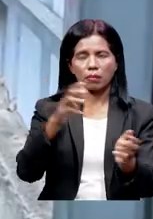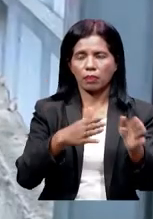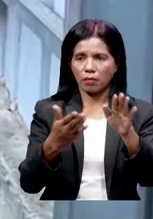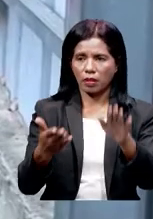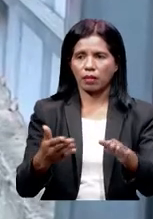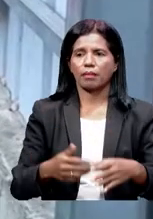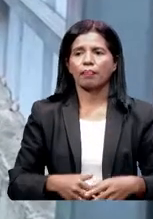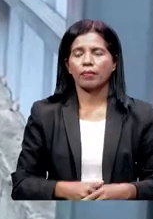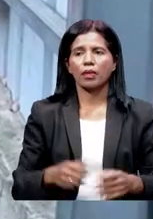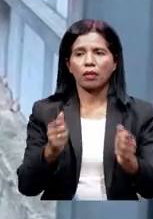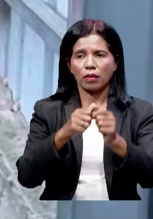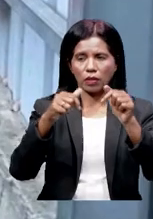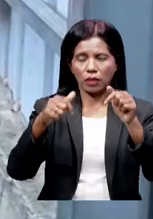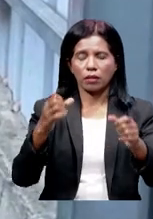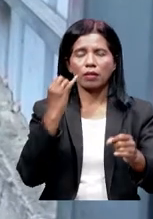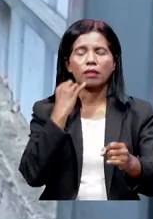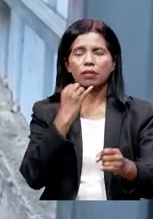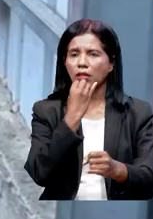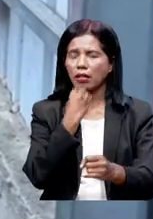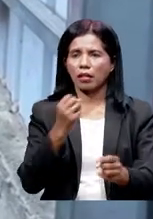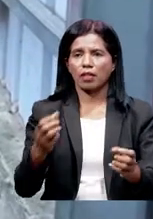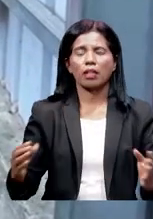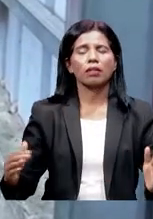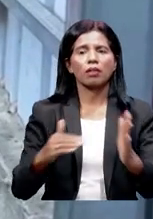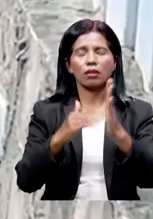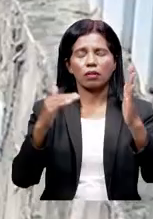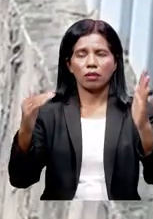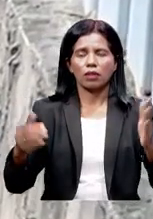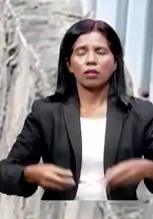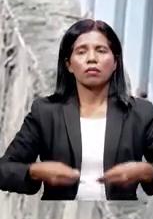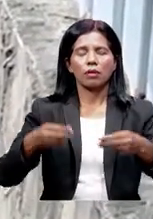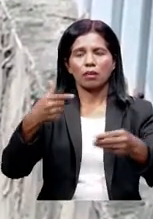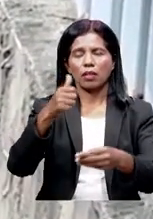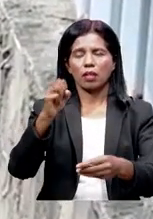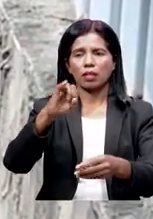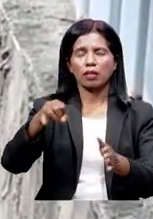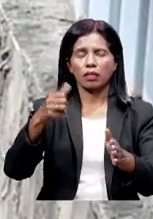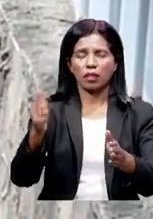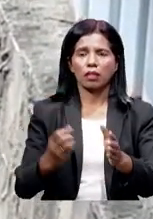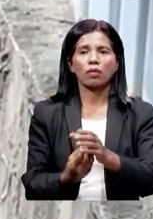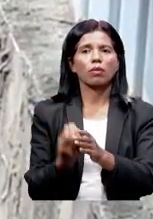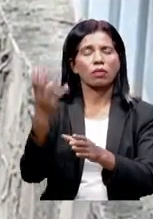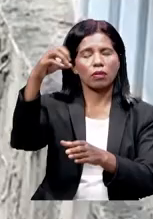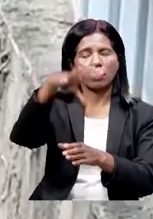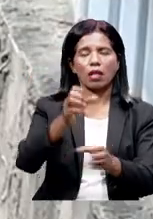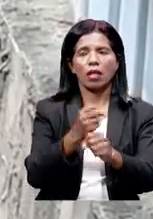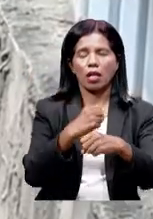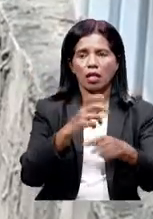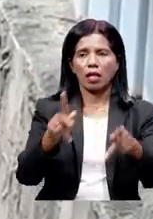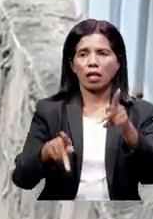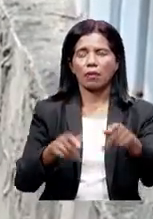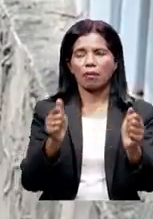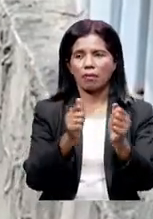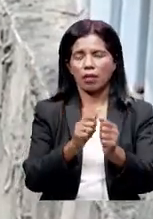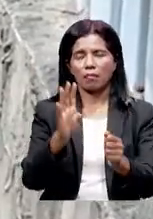sira. Hoidane Israel lansa kontra-atake bombardeio ba Gaza ho atake aero, hodi hamate ema Palestina rihun hat